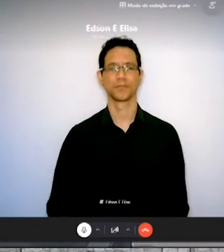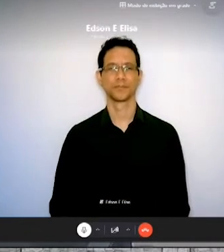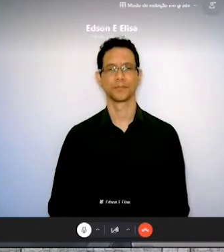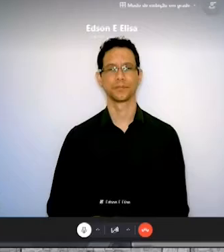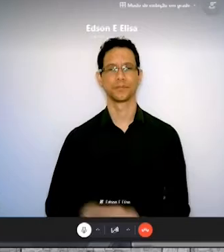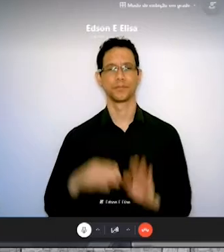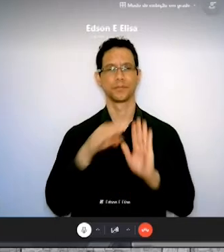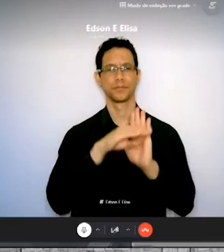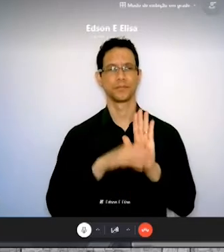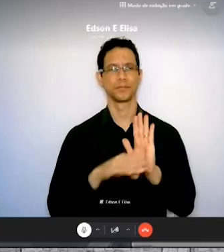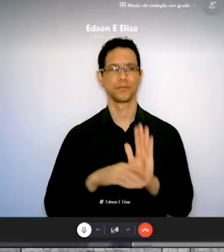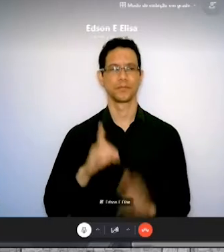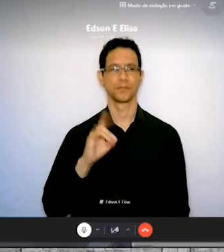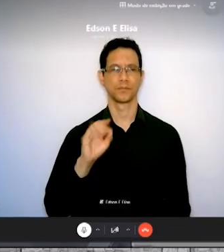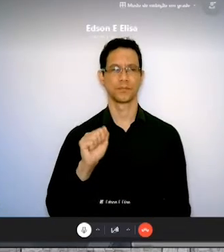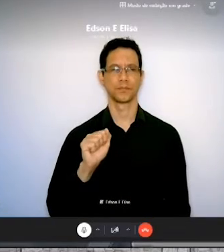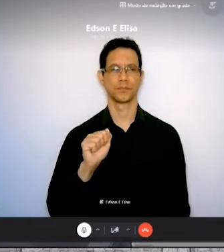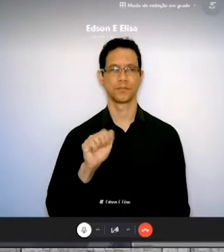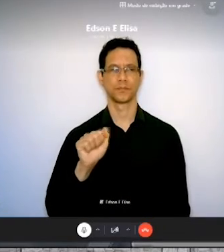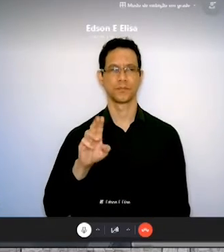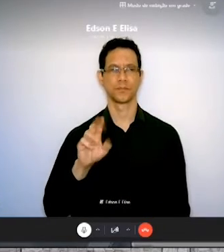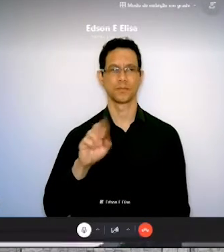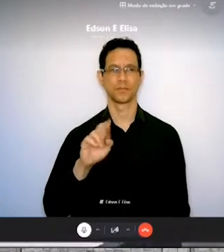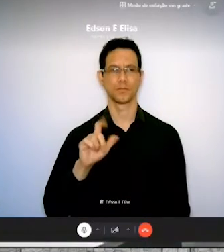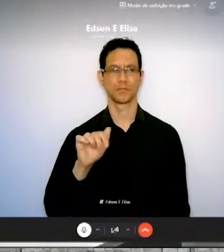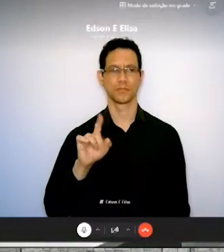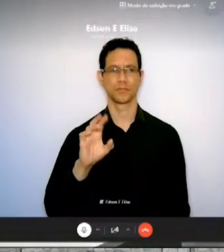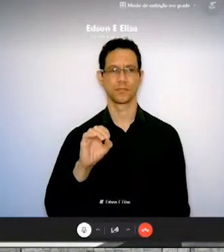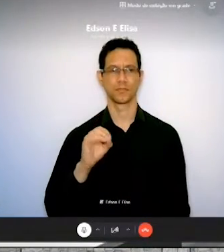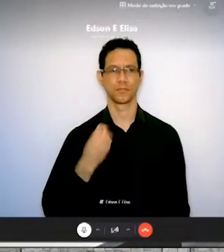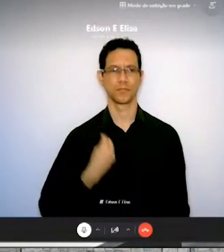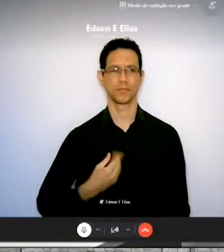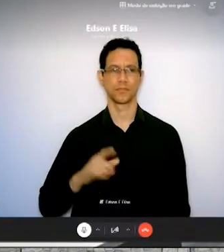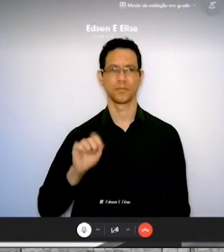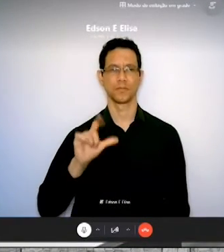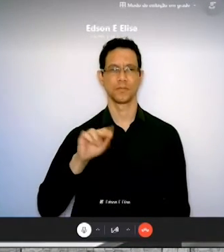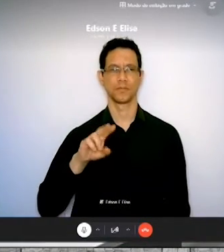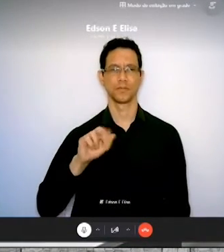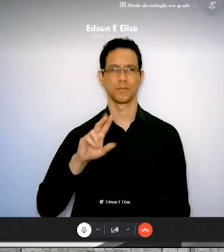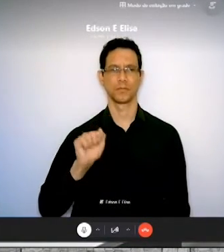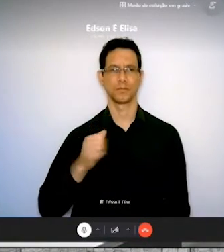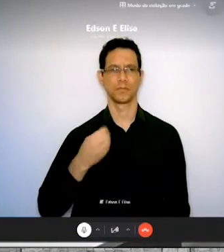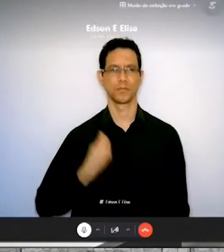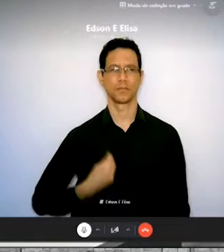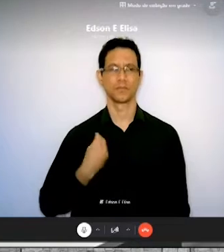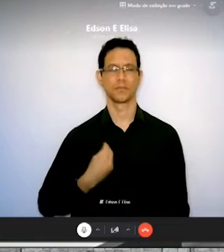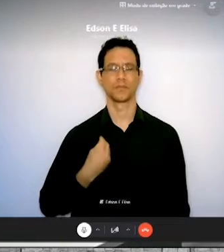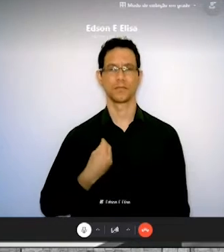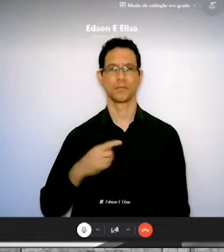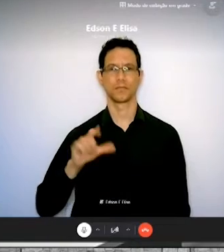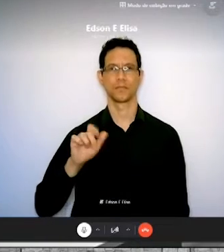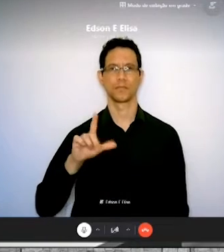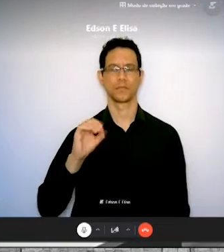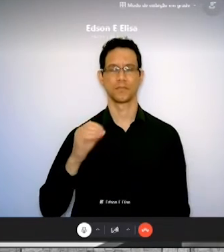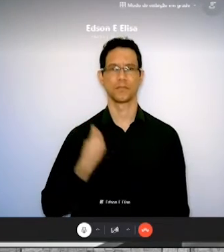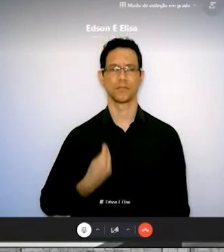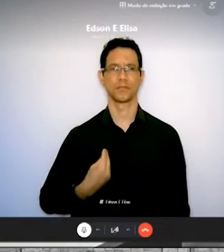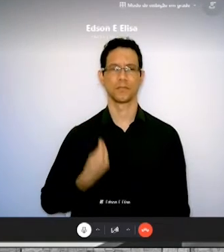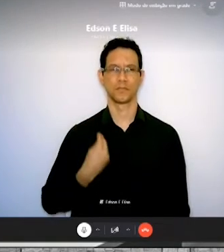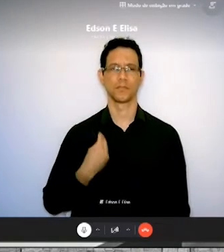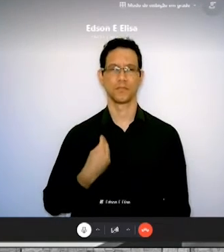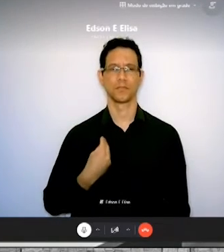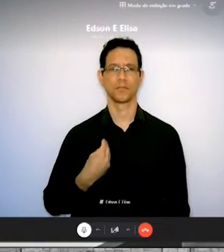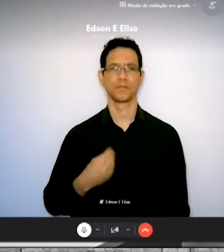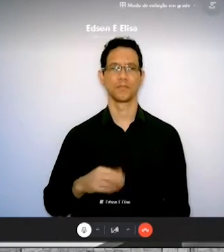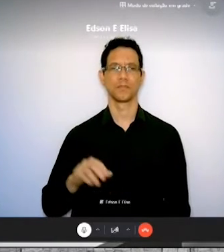Mudaram o horário de início, duração do grande expediente e tempo limite para a fala dos parlamentares. Também foram reguladas